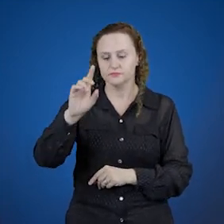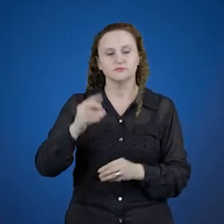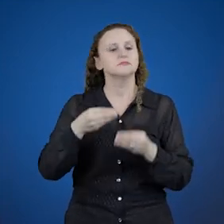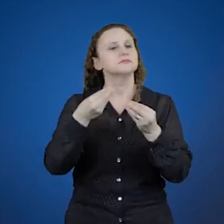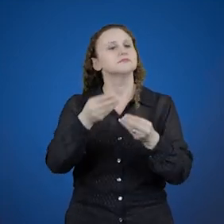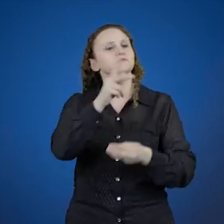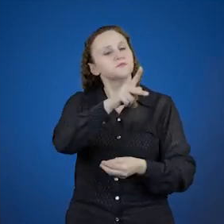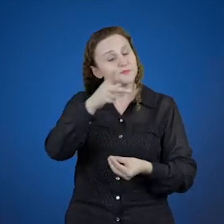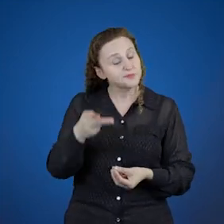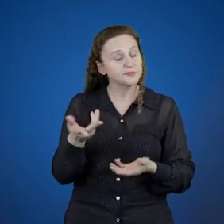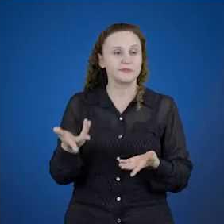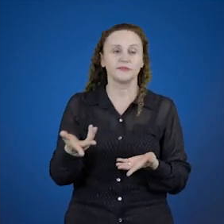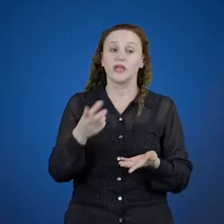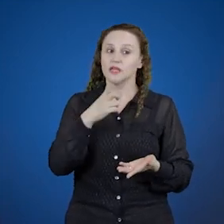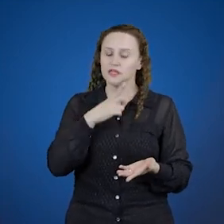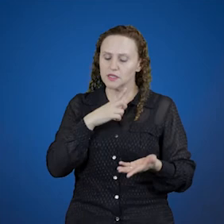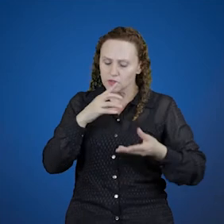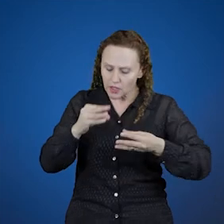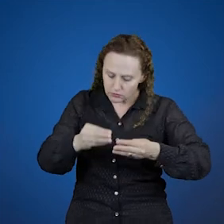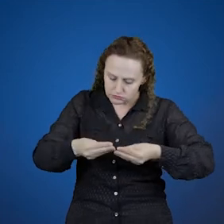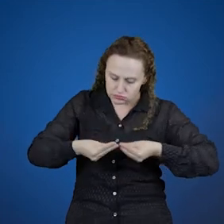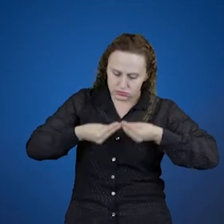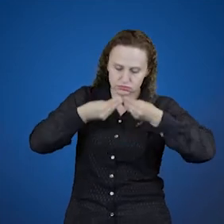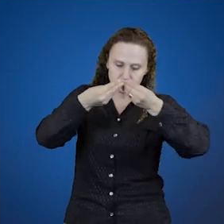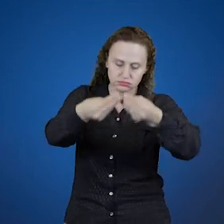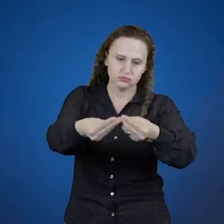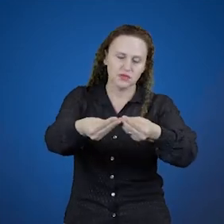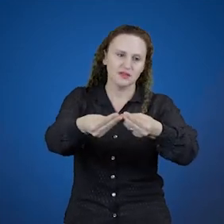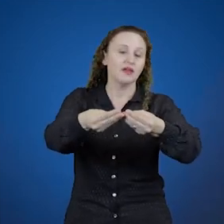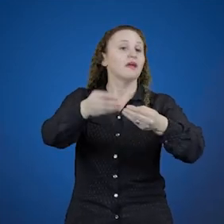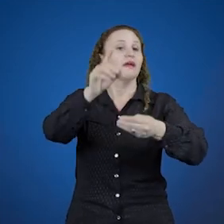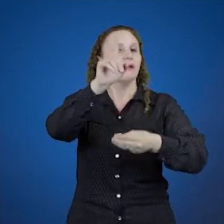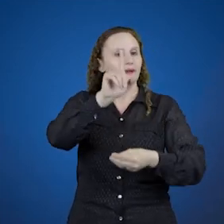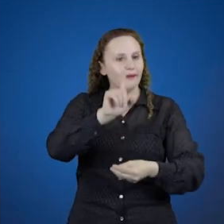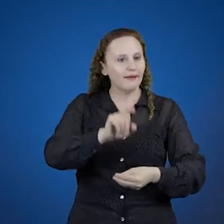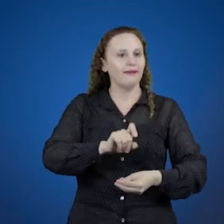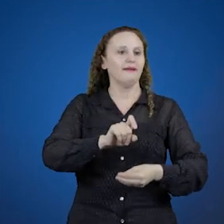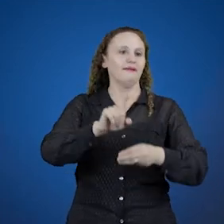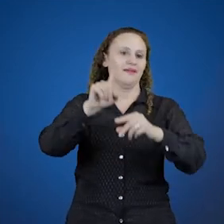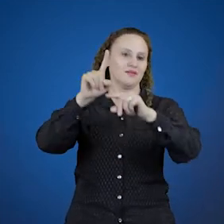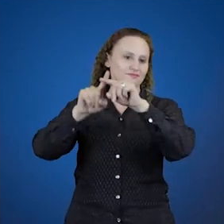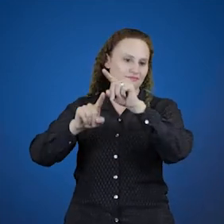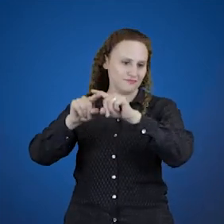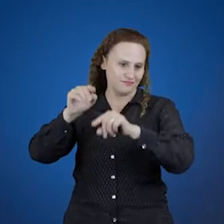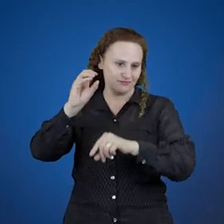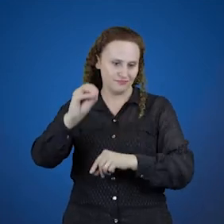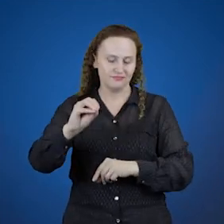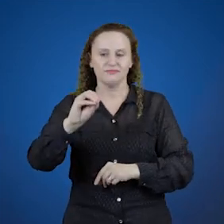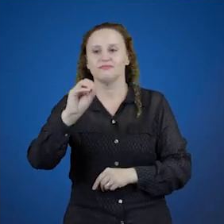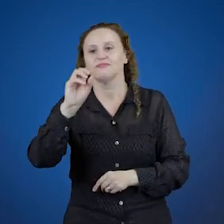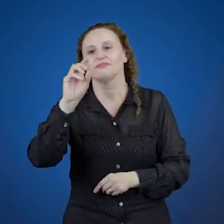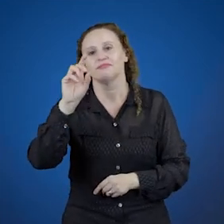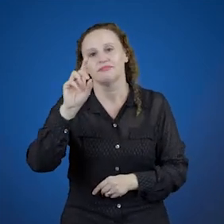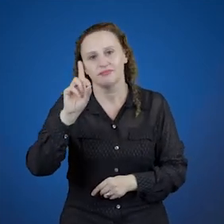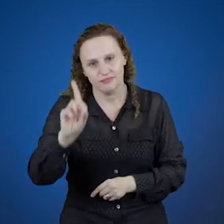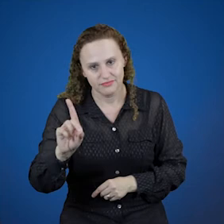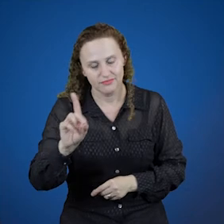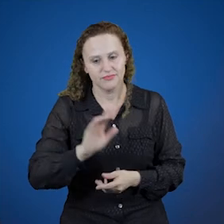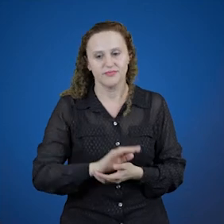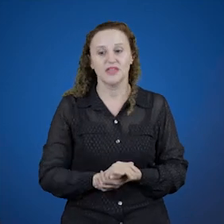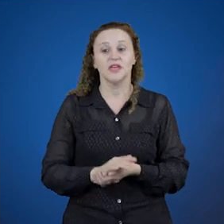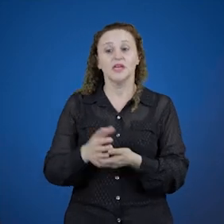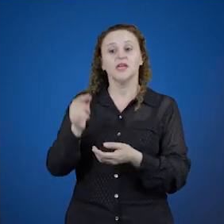Para o professor ou seja a coisa entregue é o objeto direto tem recebeu a coisa é o